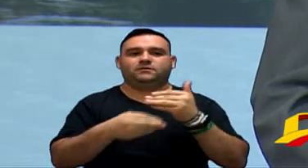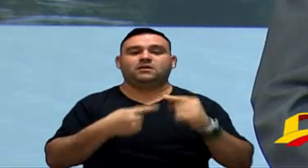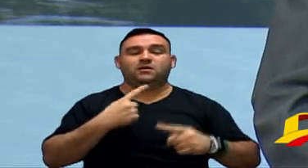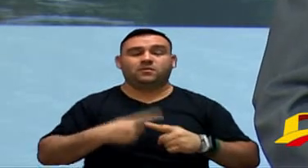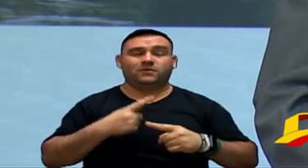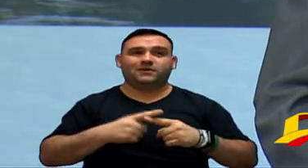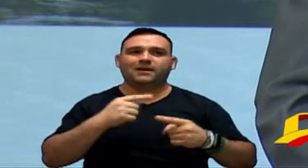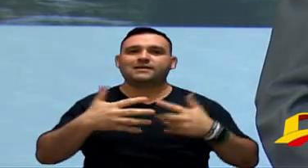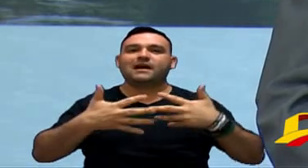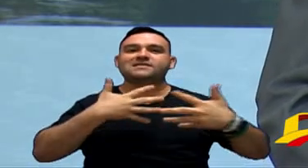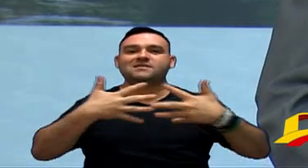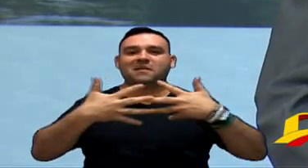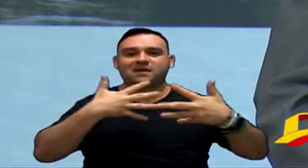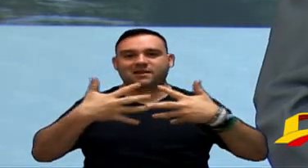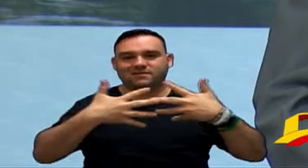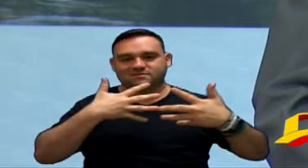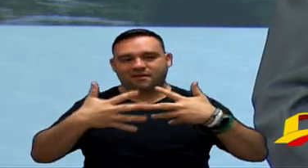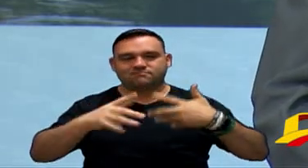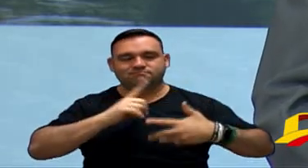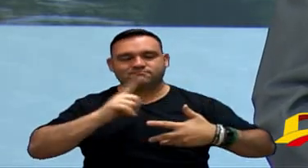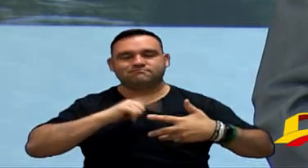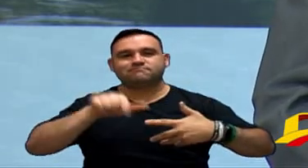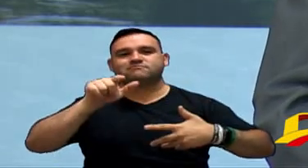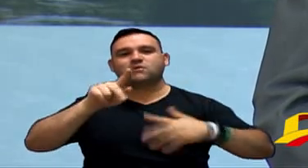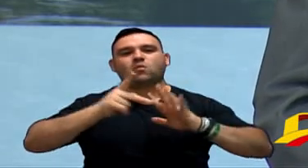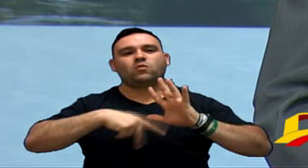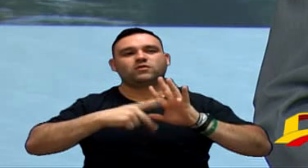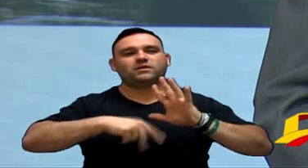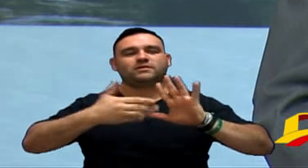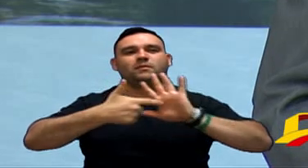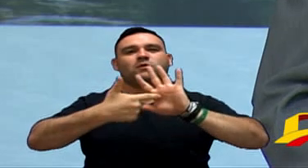dá transparência ao projeto